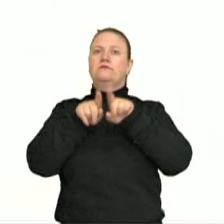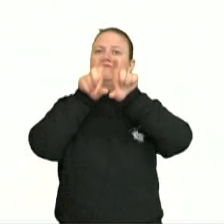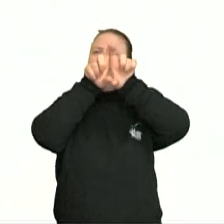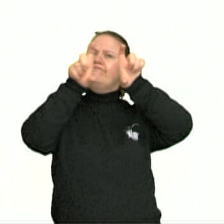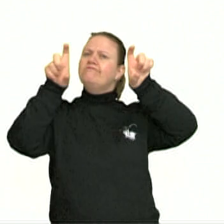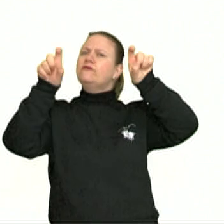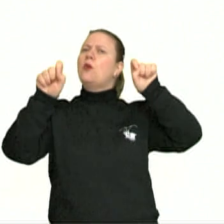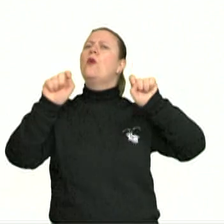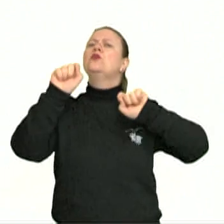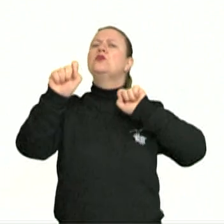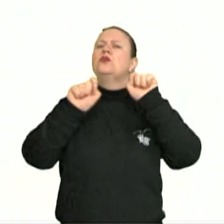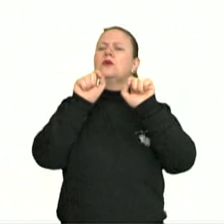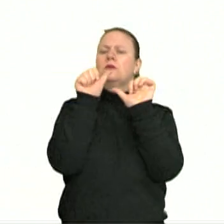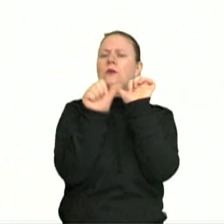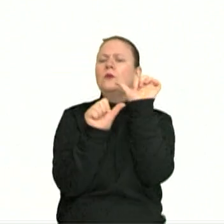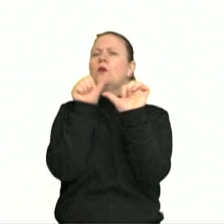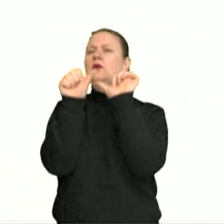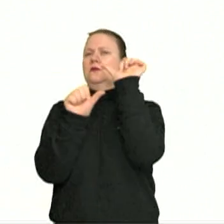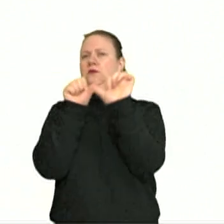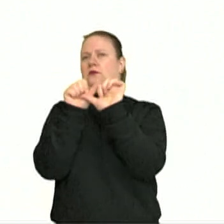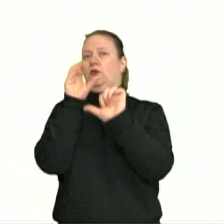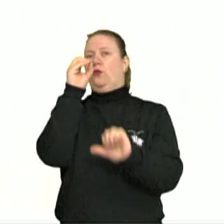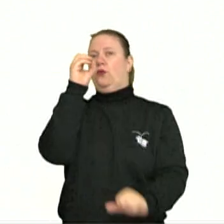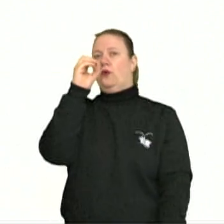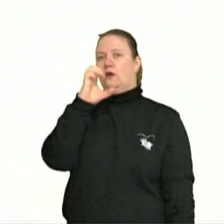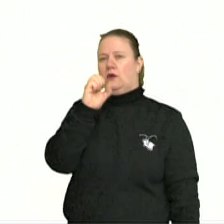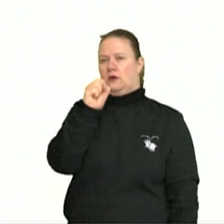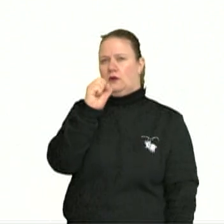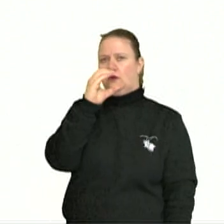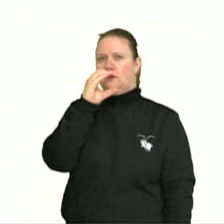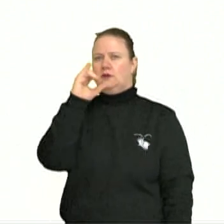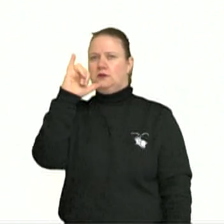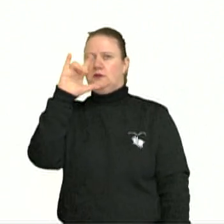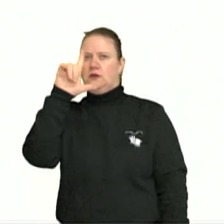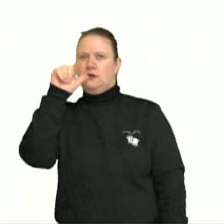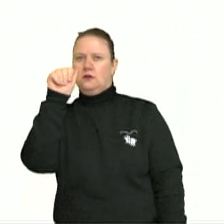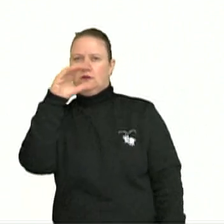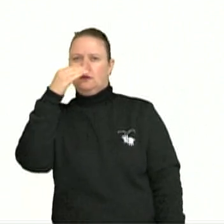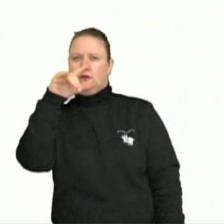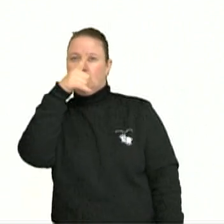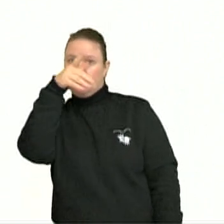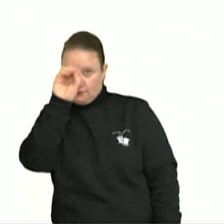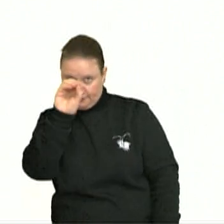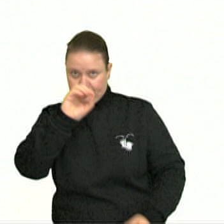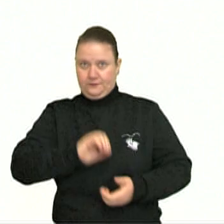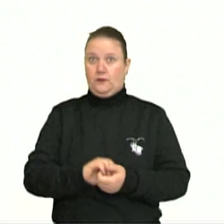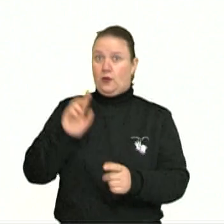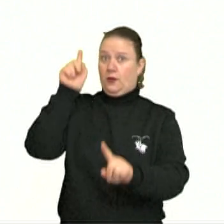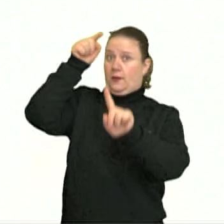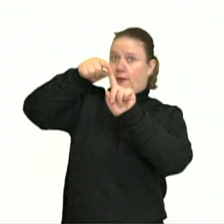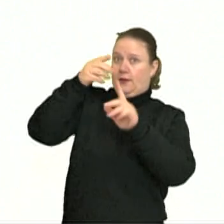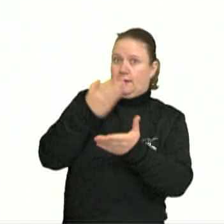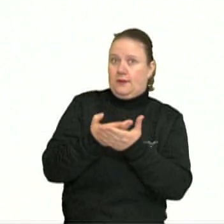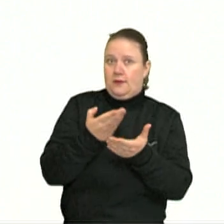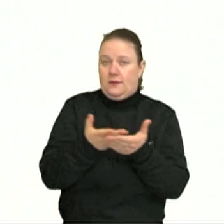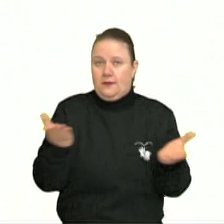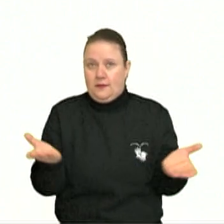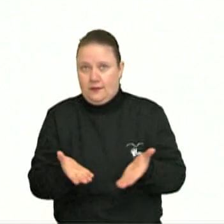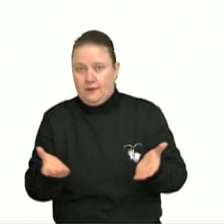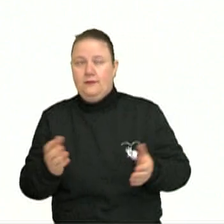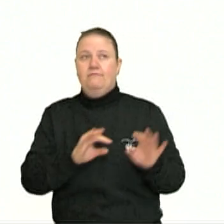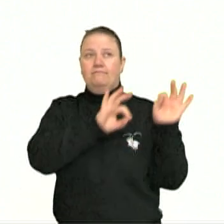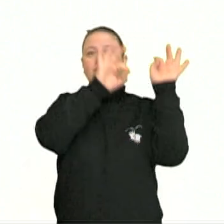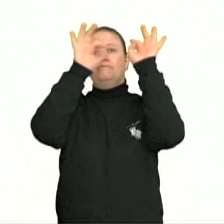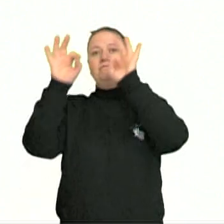e suas oscilações, certo? Esse é o nosso objetivo desta aula. Bem, retomando, foi apresentado o que